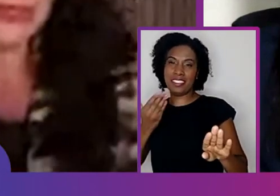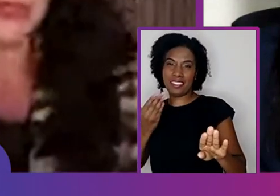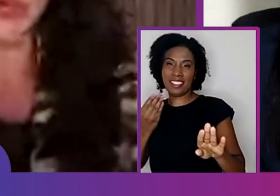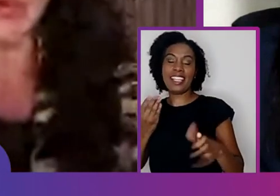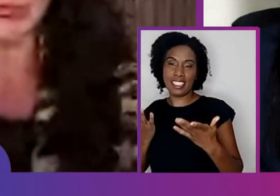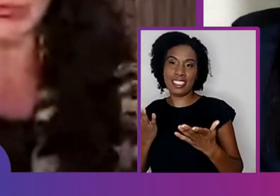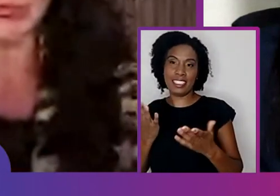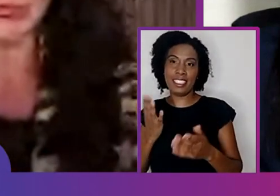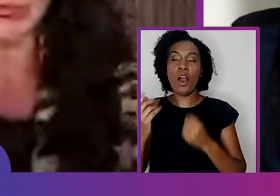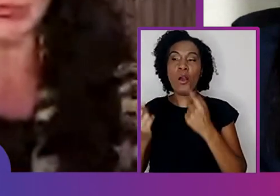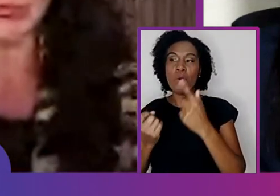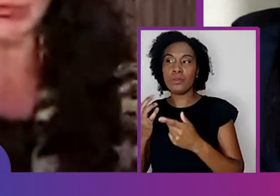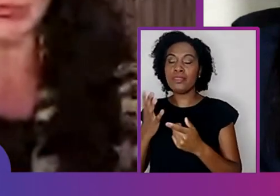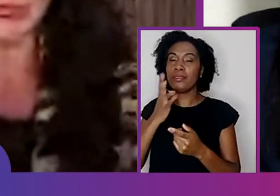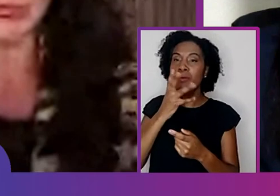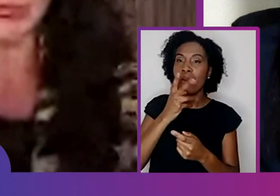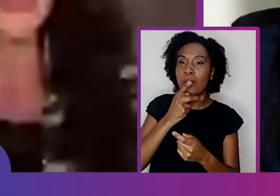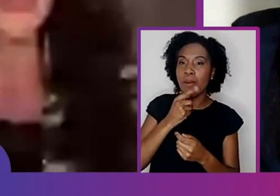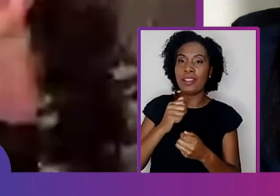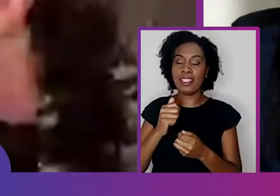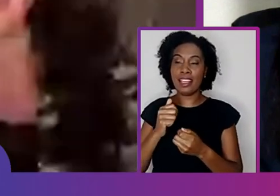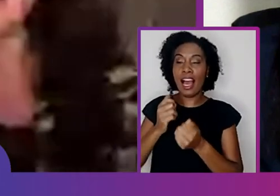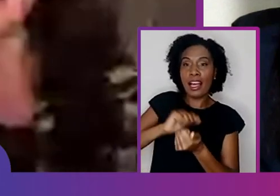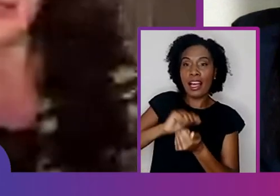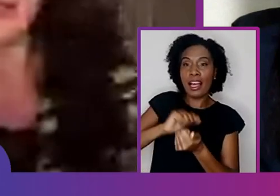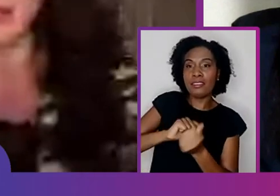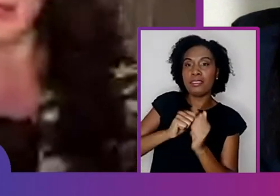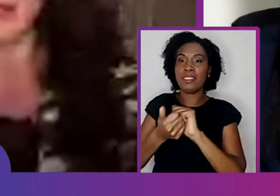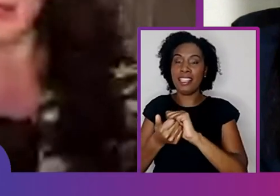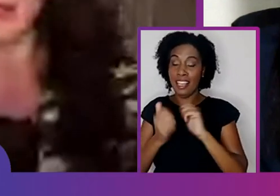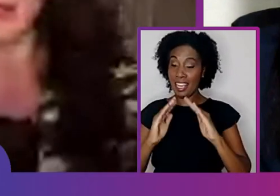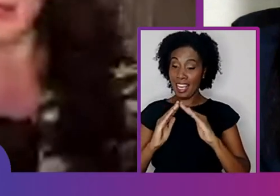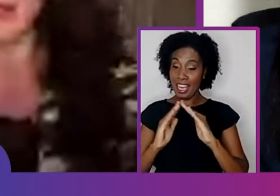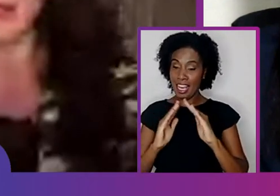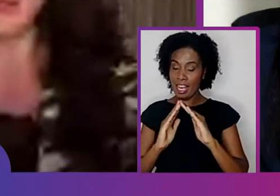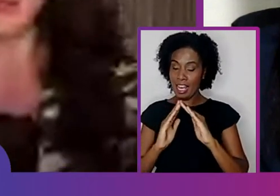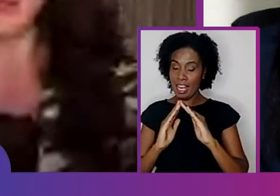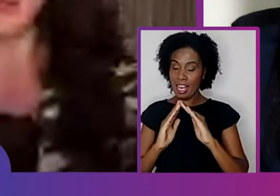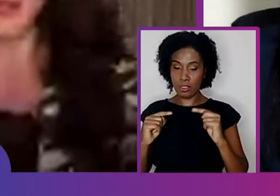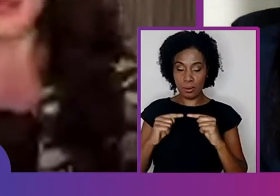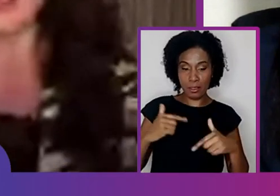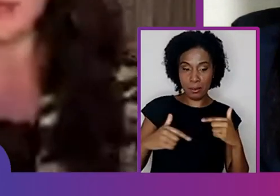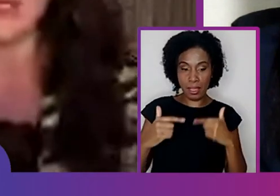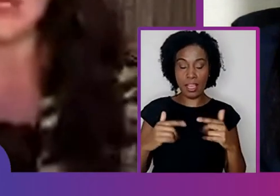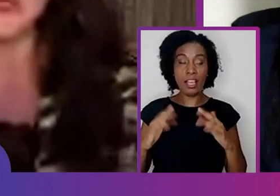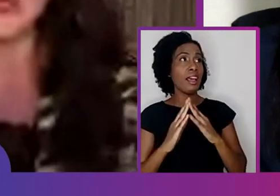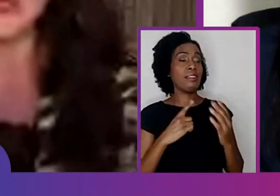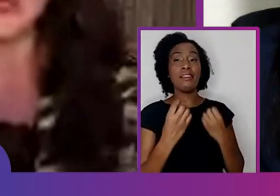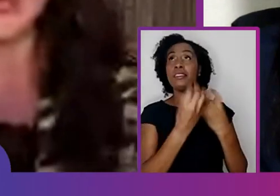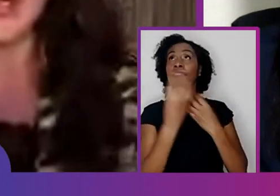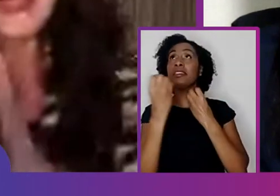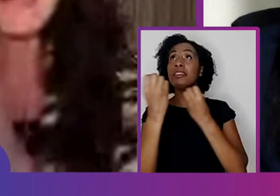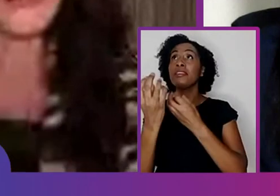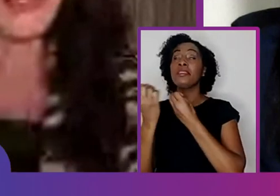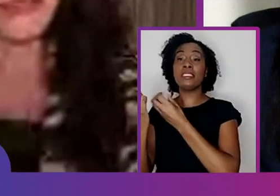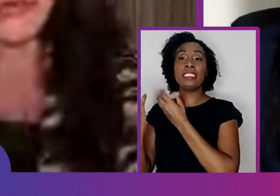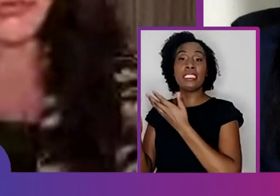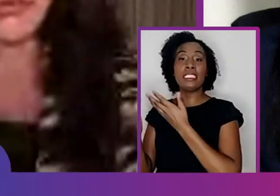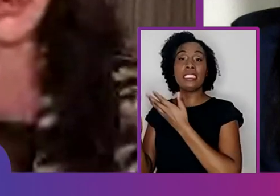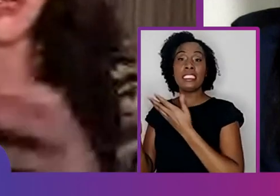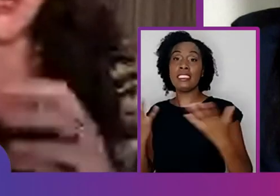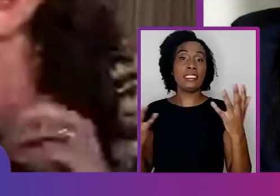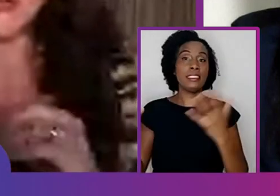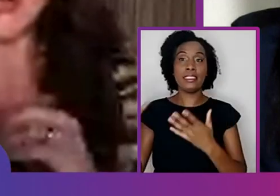você teve que transformar a sua casa onde você trabalha, a casa tem muitas informações para isso. Falando não